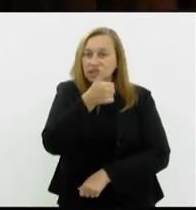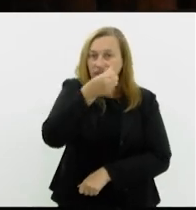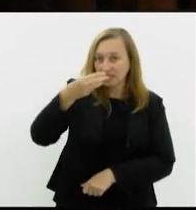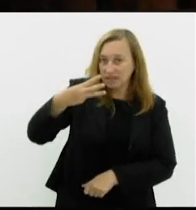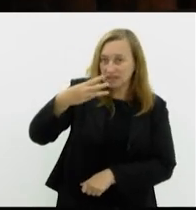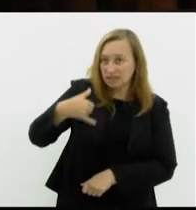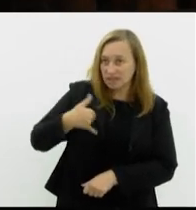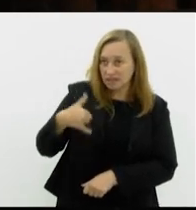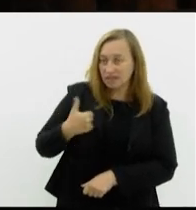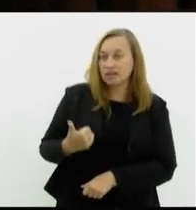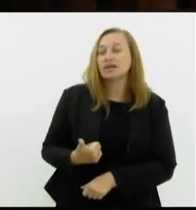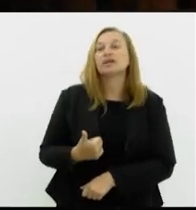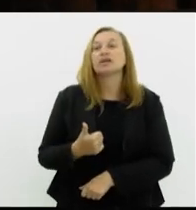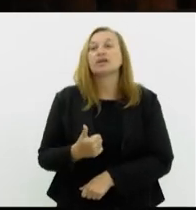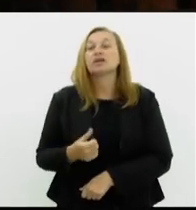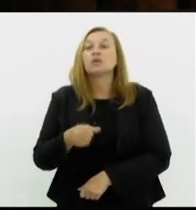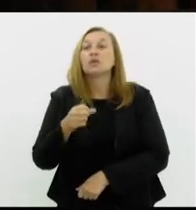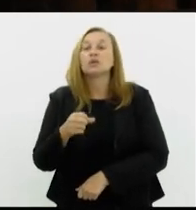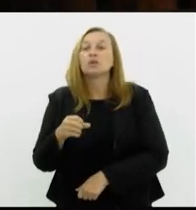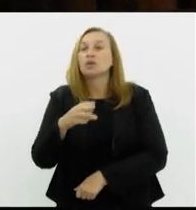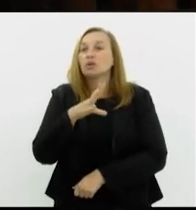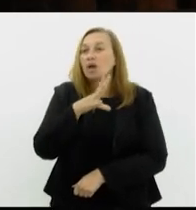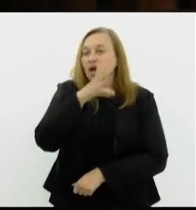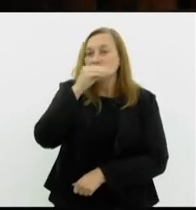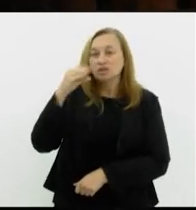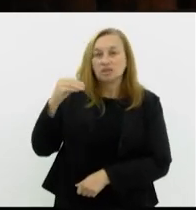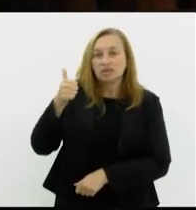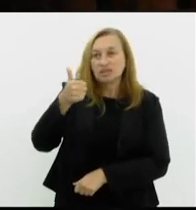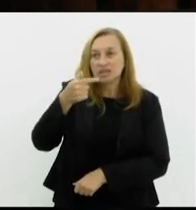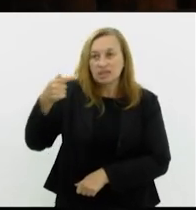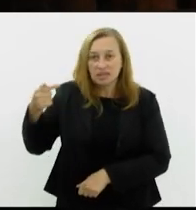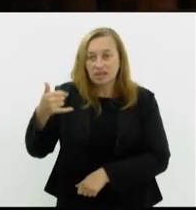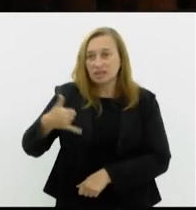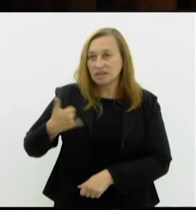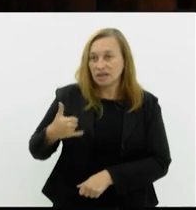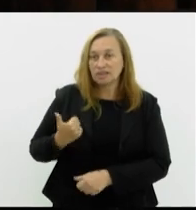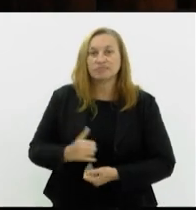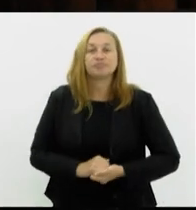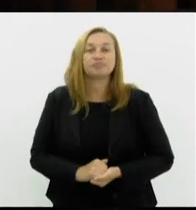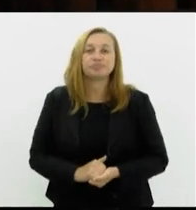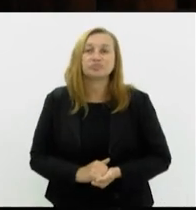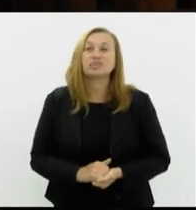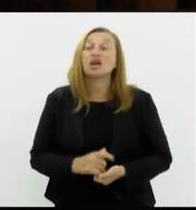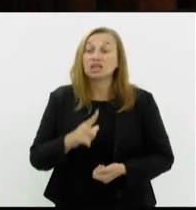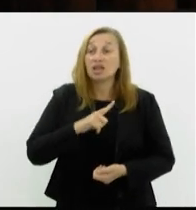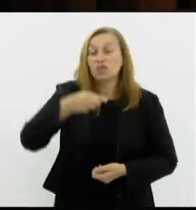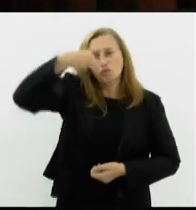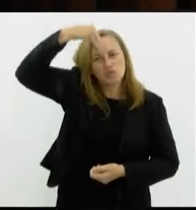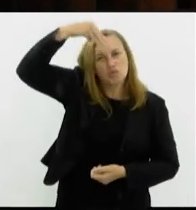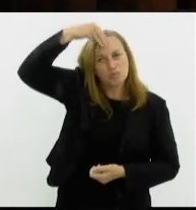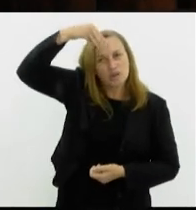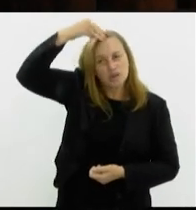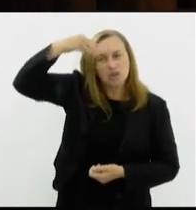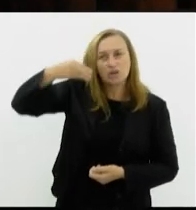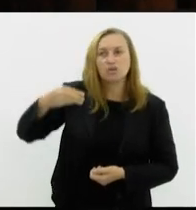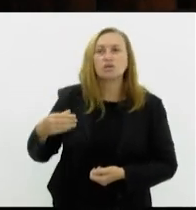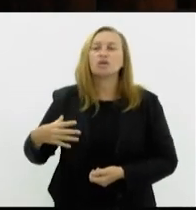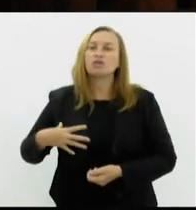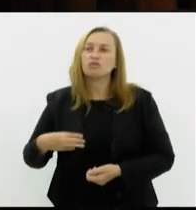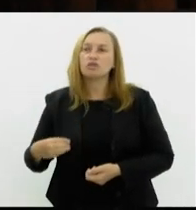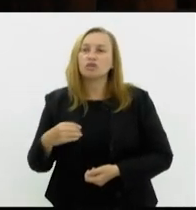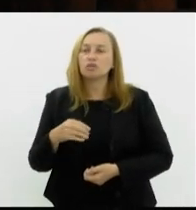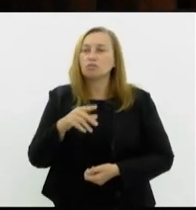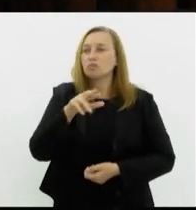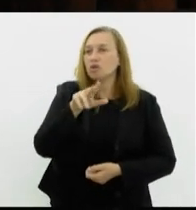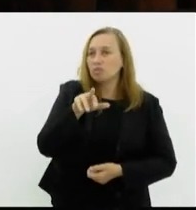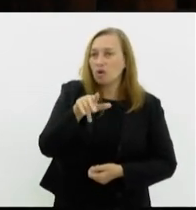idade, pai de um adolescente de 17 anos de idade, tem um sobrinho, filho do meu irmão, vereador no Rio de Janeiro,